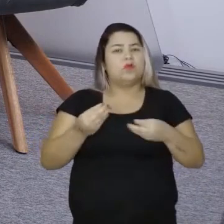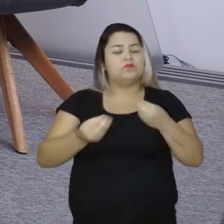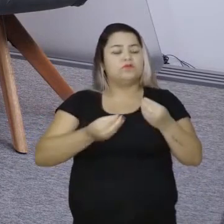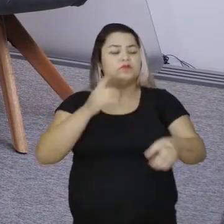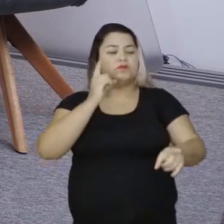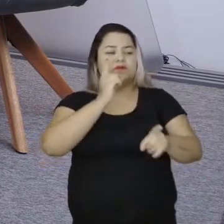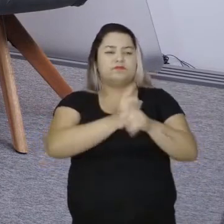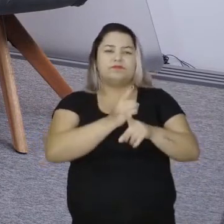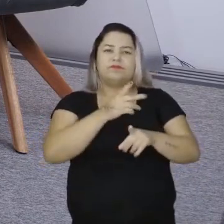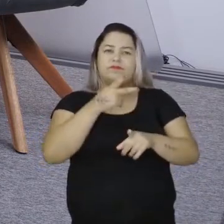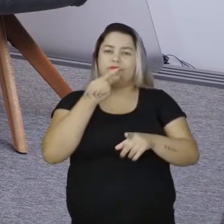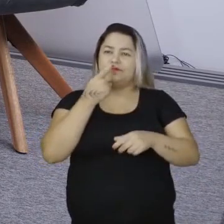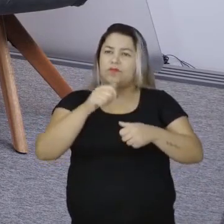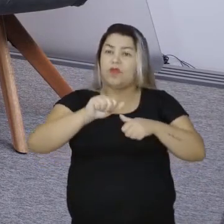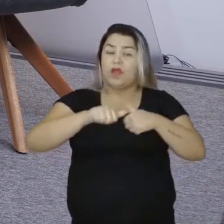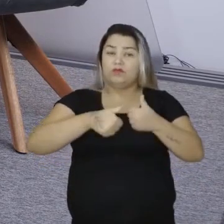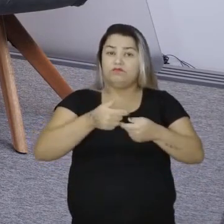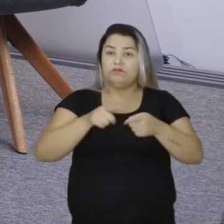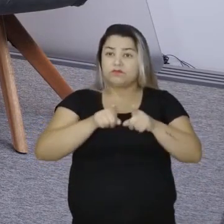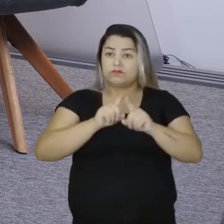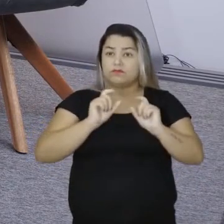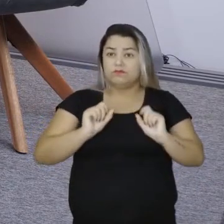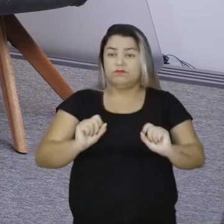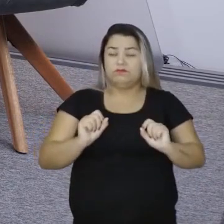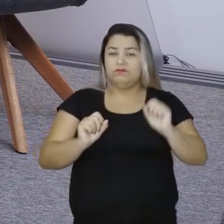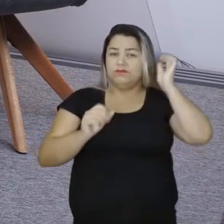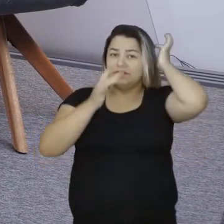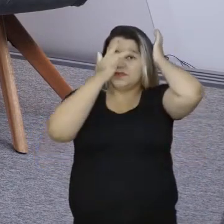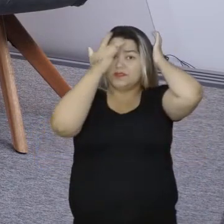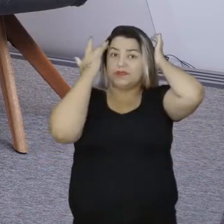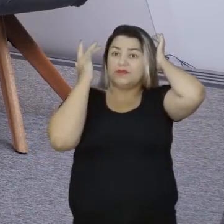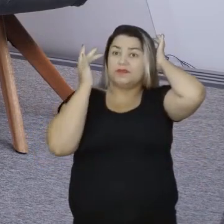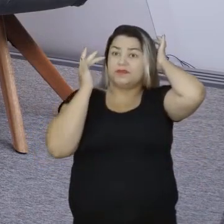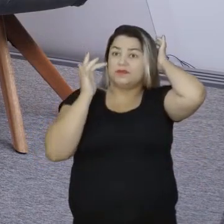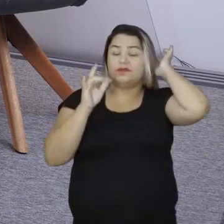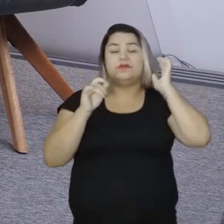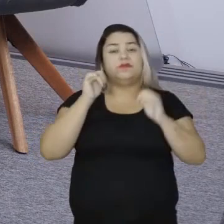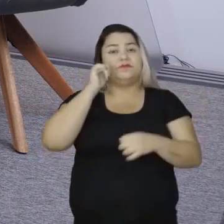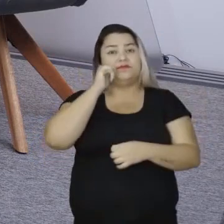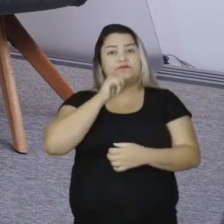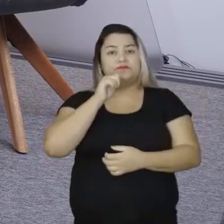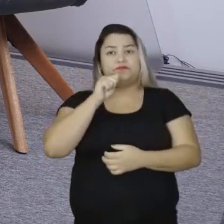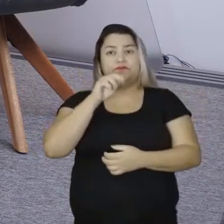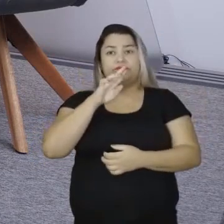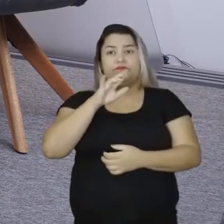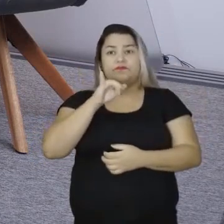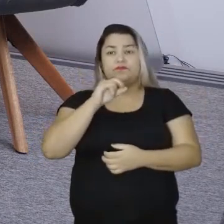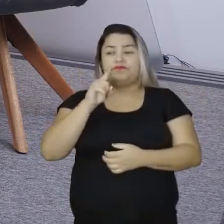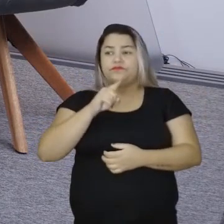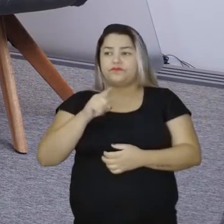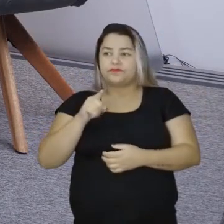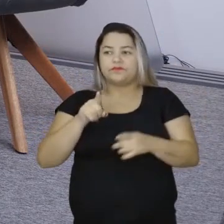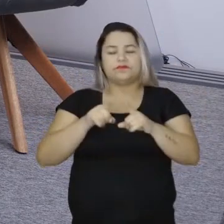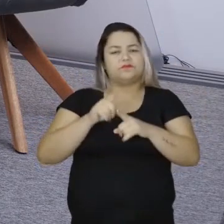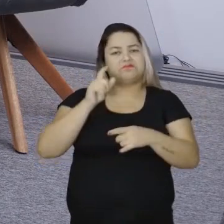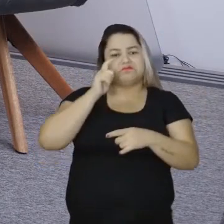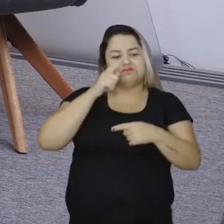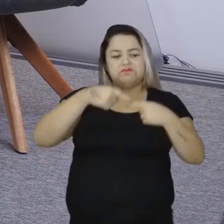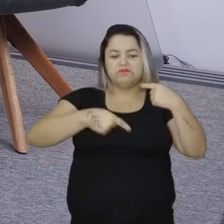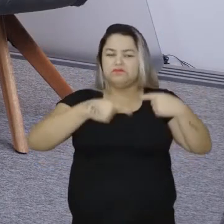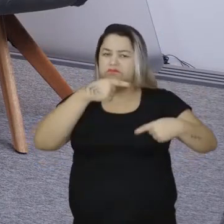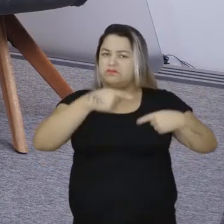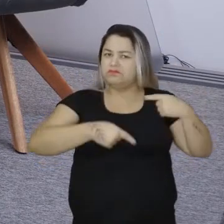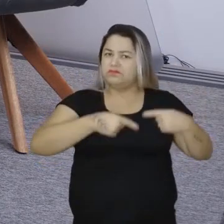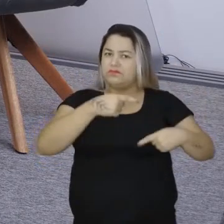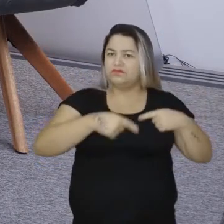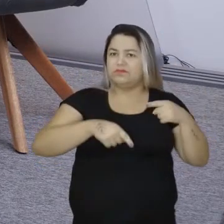pouquinho, fizesse um balanço. E quem é que estava lá, Quem eram os atores, atrizes interessadas discutindo